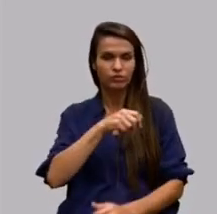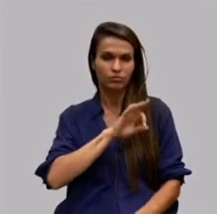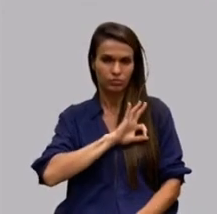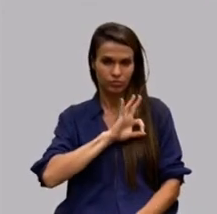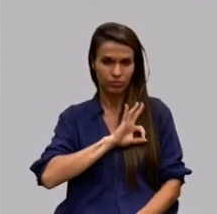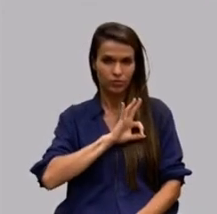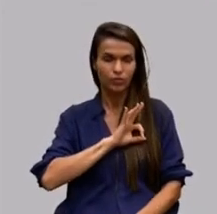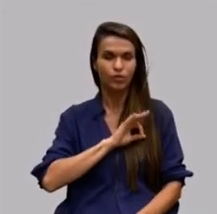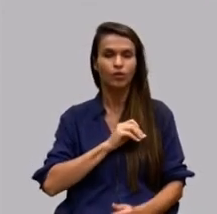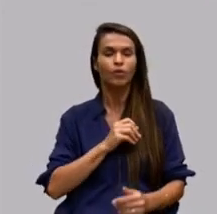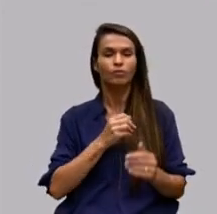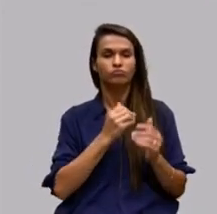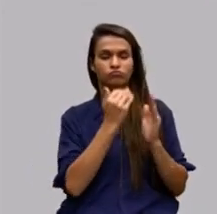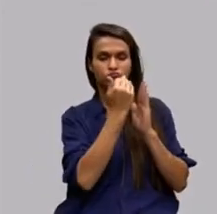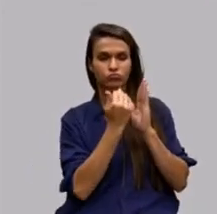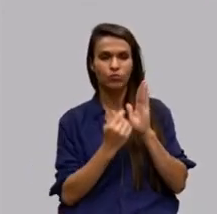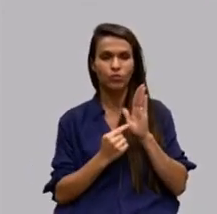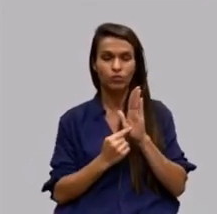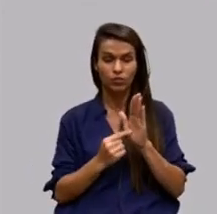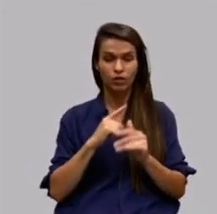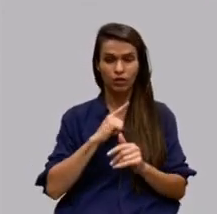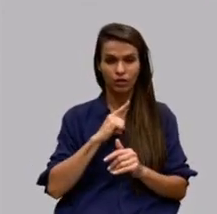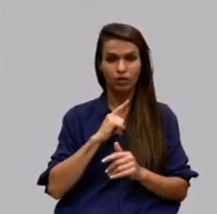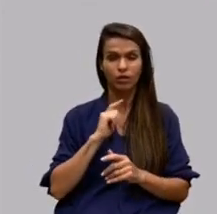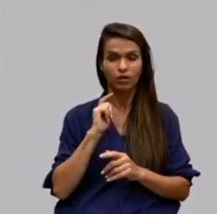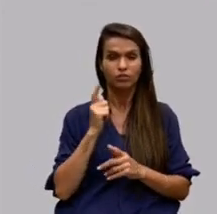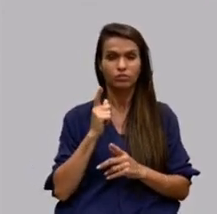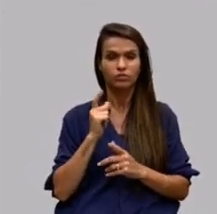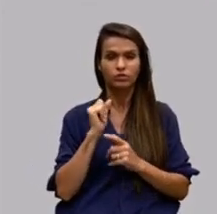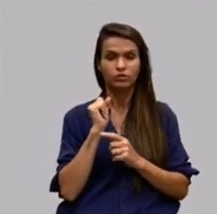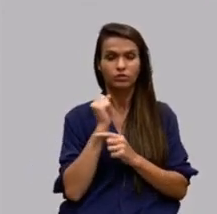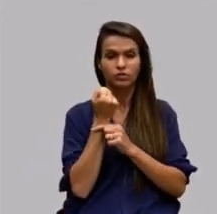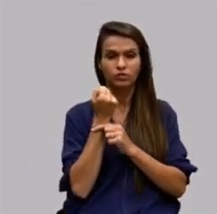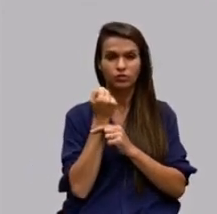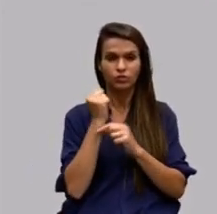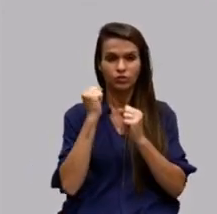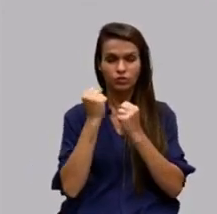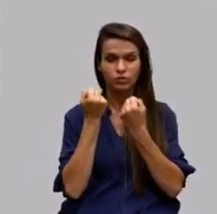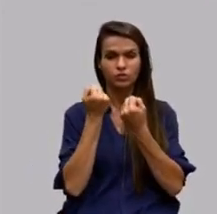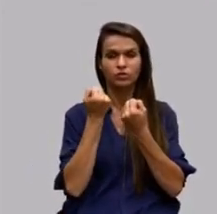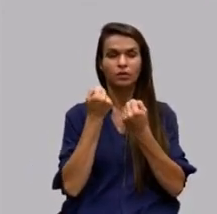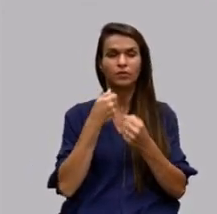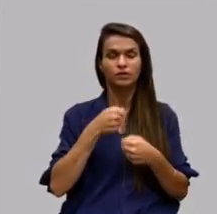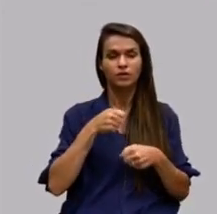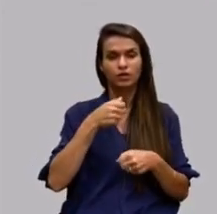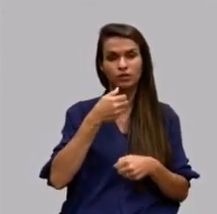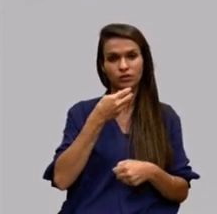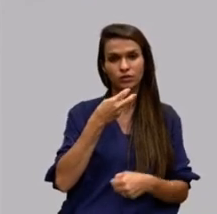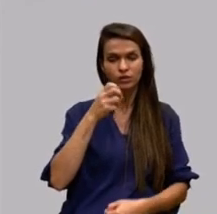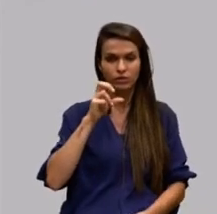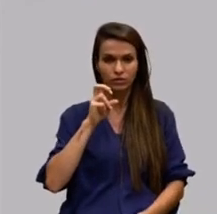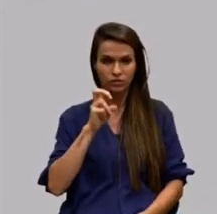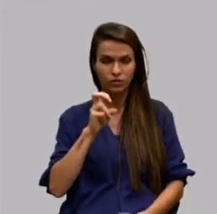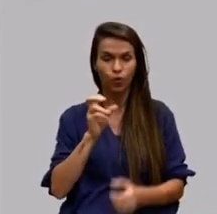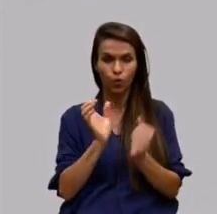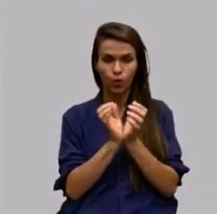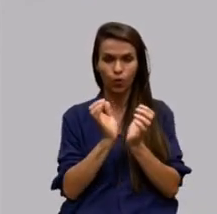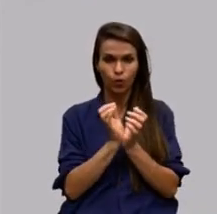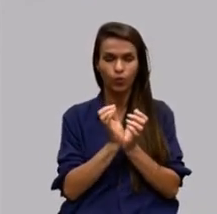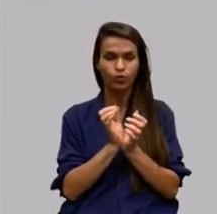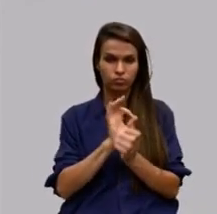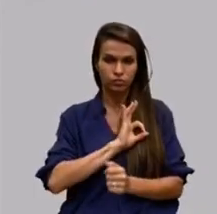ter segurança pública no Rio Grande do Sul, nós temos que ter 35 mil homens e mulheres na nossa brigada militar. Nesse